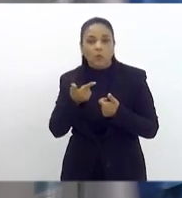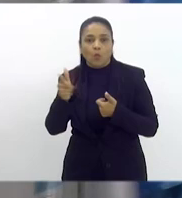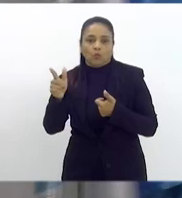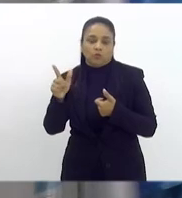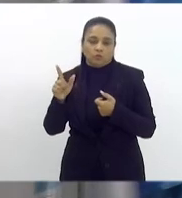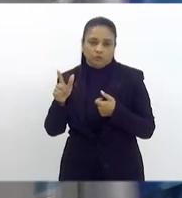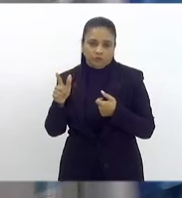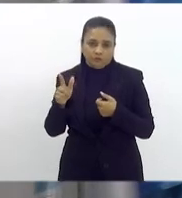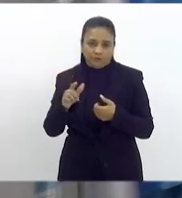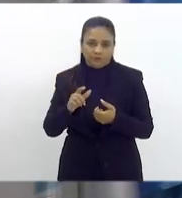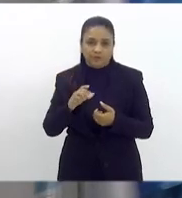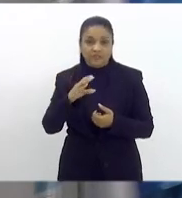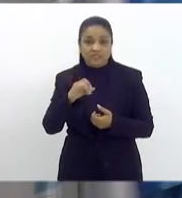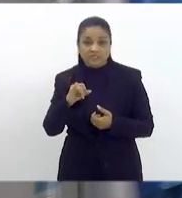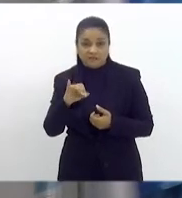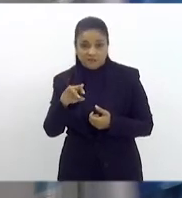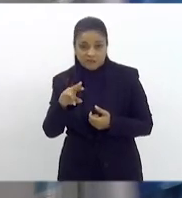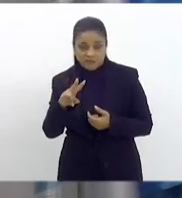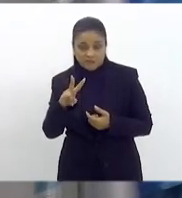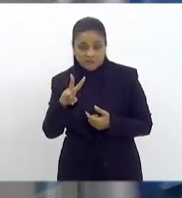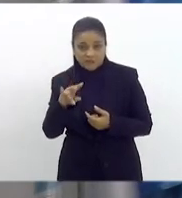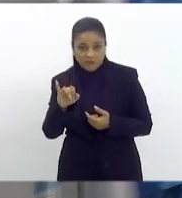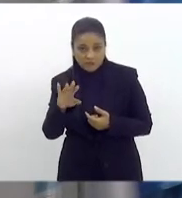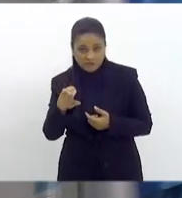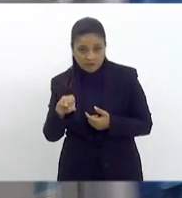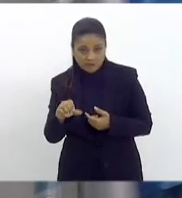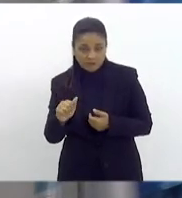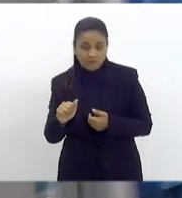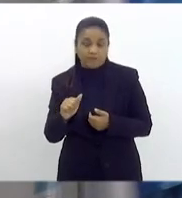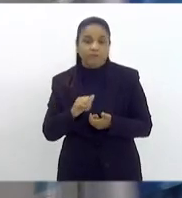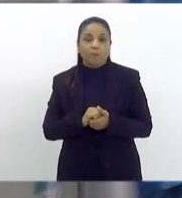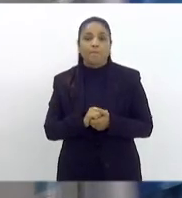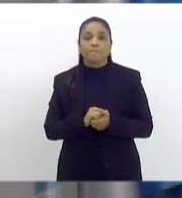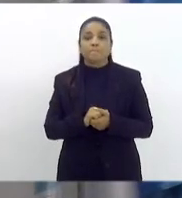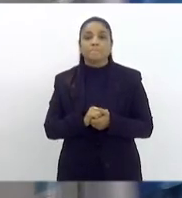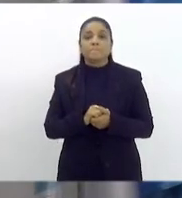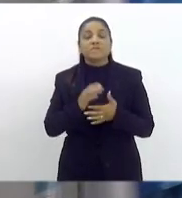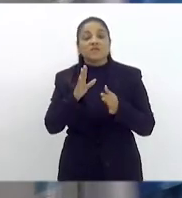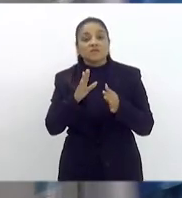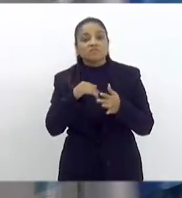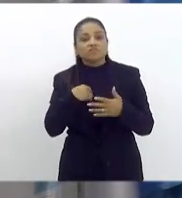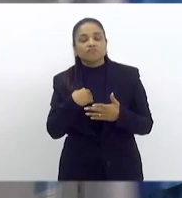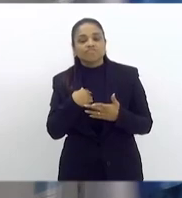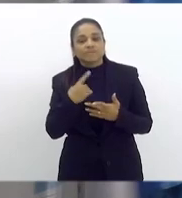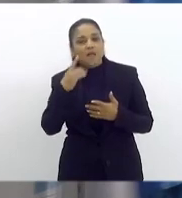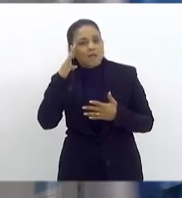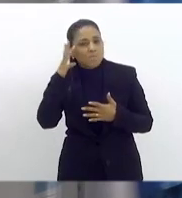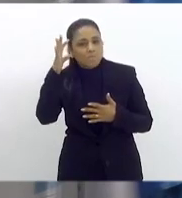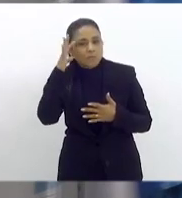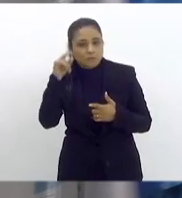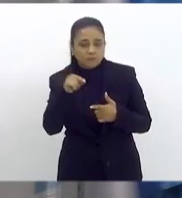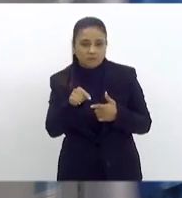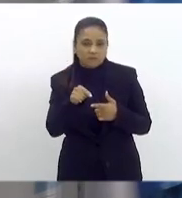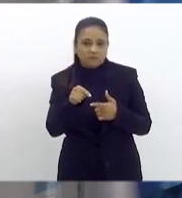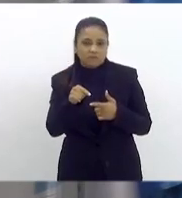Tá. Pessoas então, na verdade, a gente está na hipótese a julgar por vossa senhoria